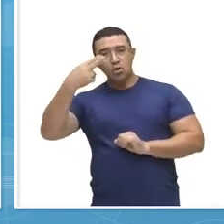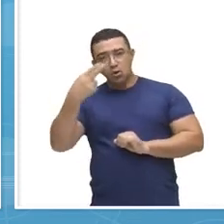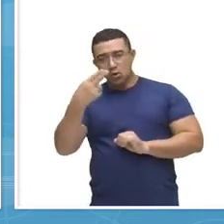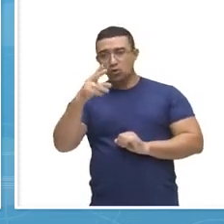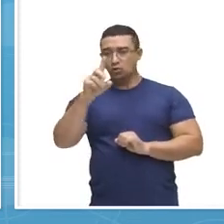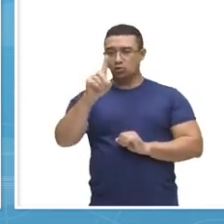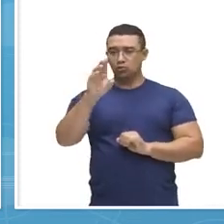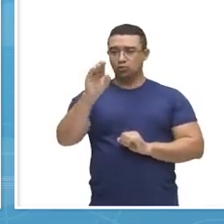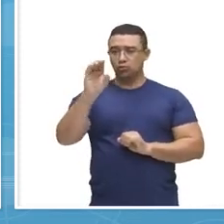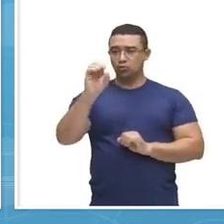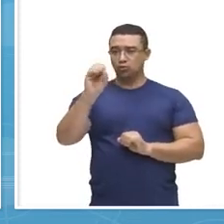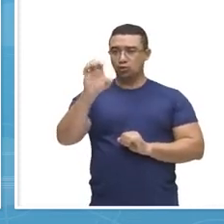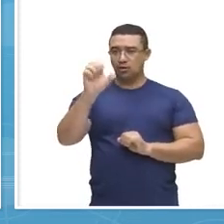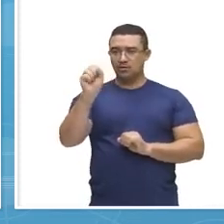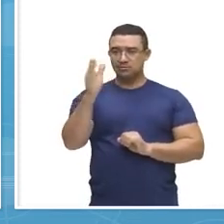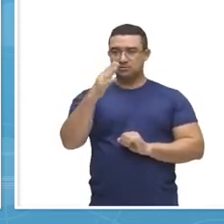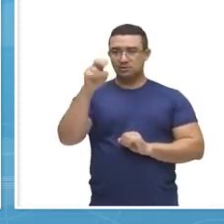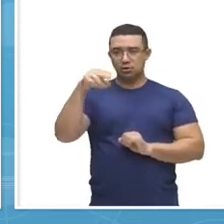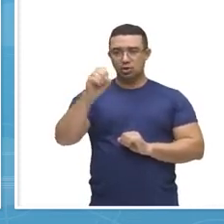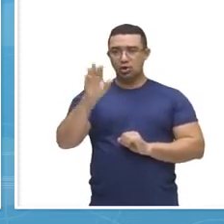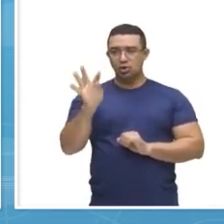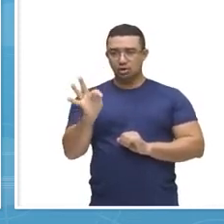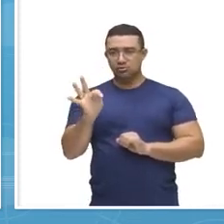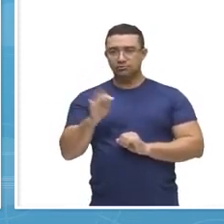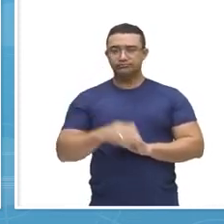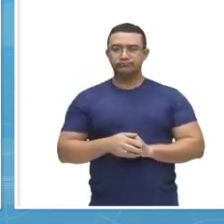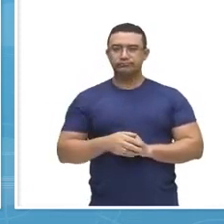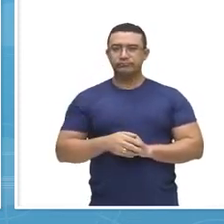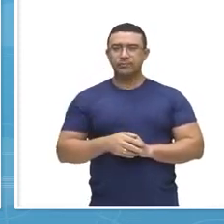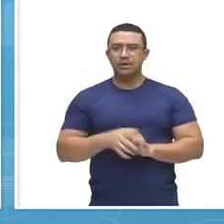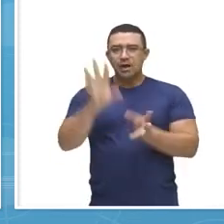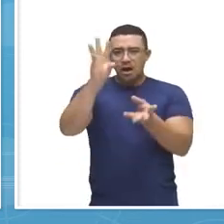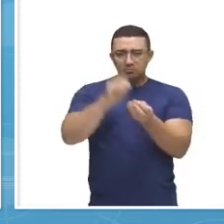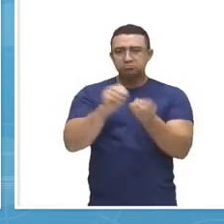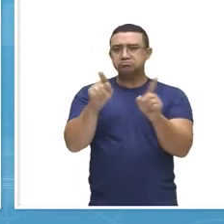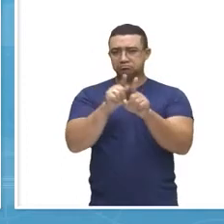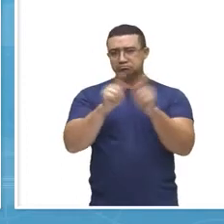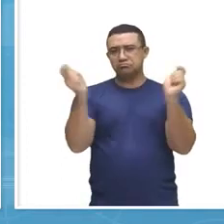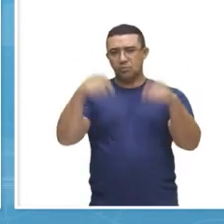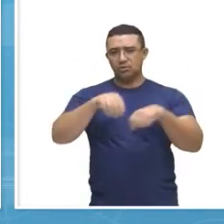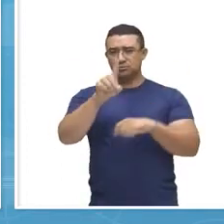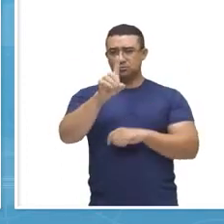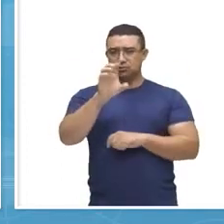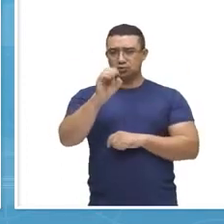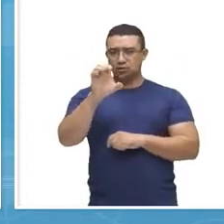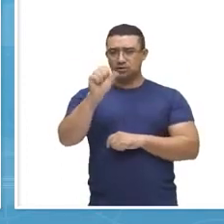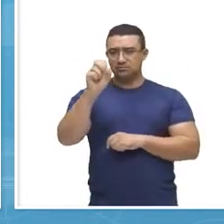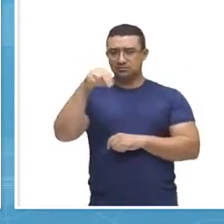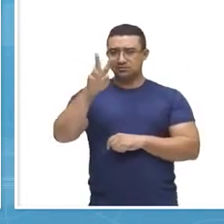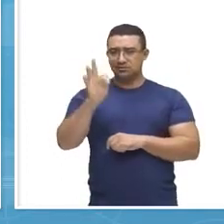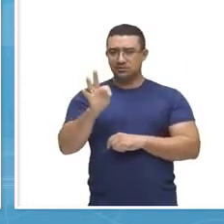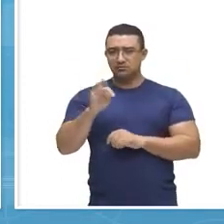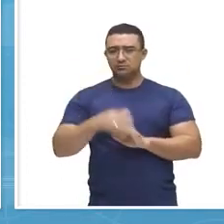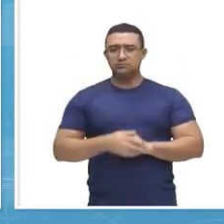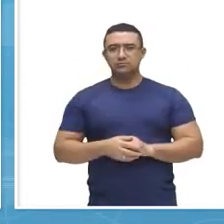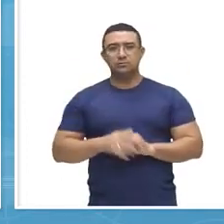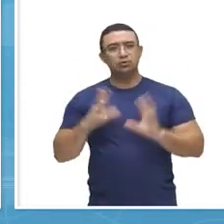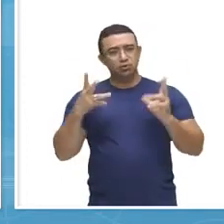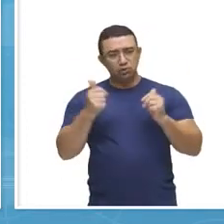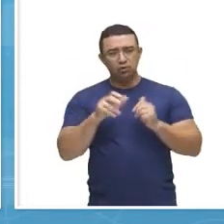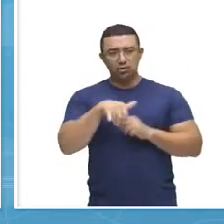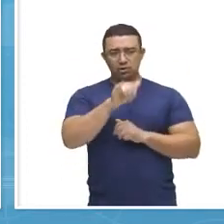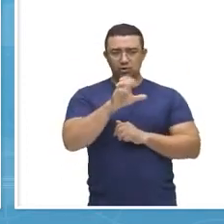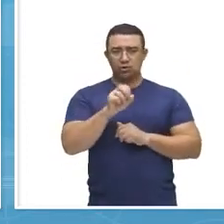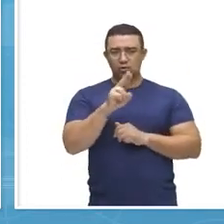or doesn't. Quando que eu utilizo don't? Para todos os pronomes pessoais. I, you, we,